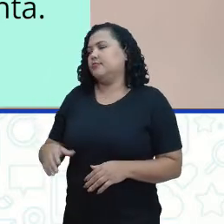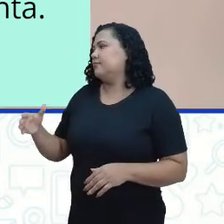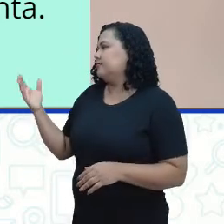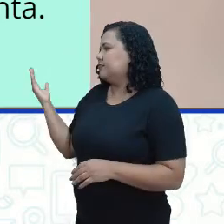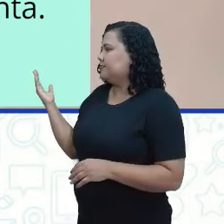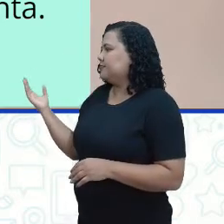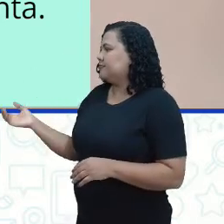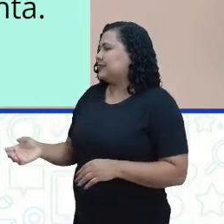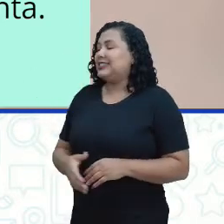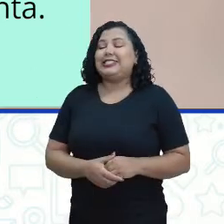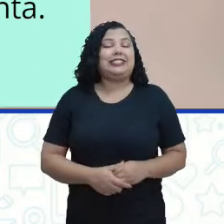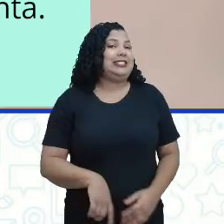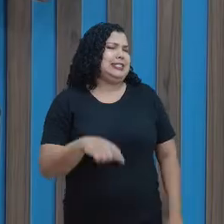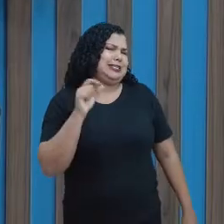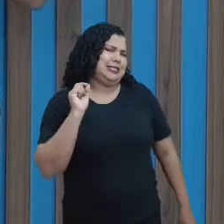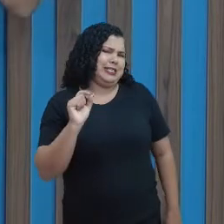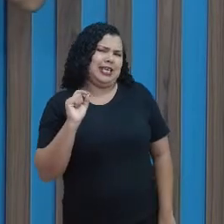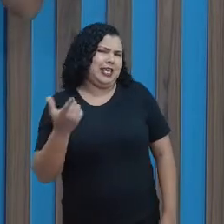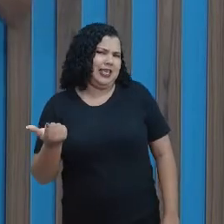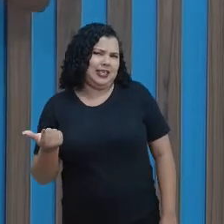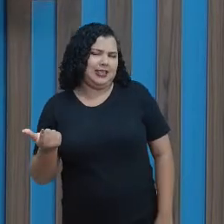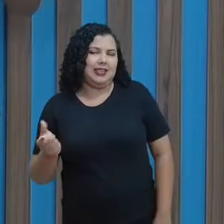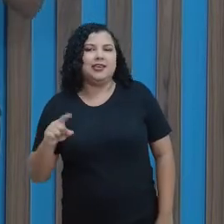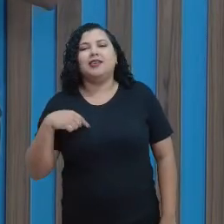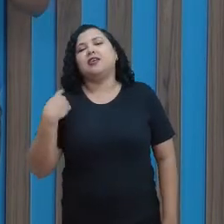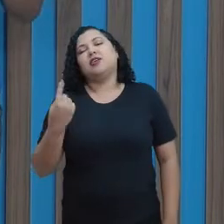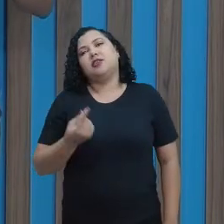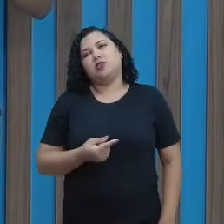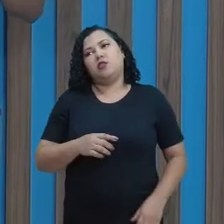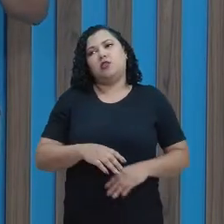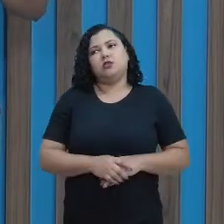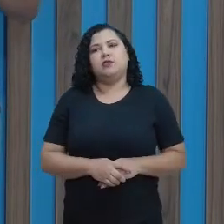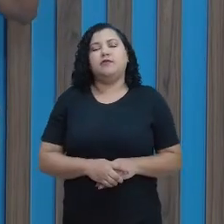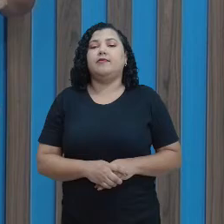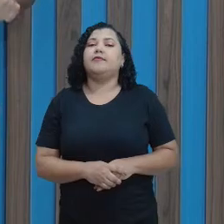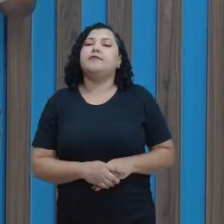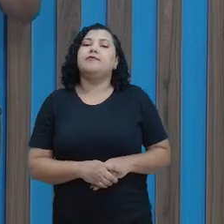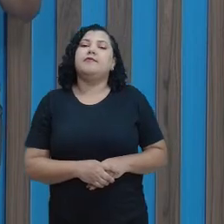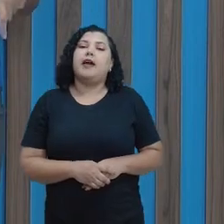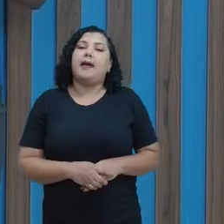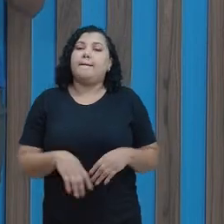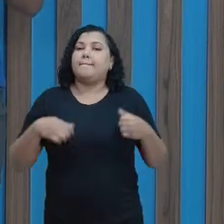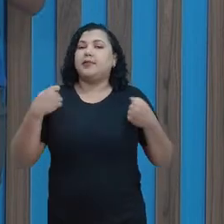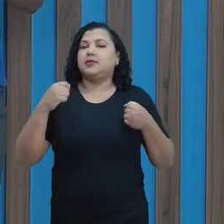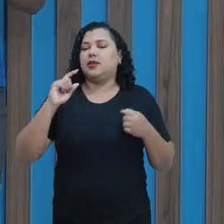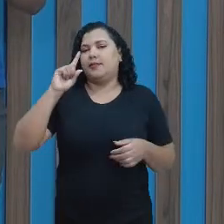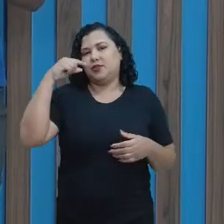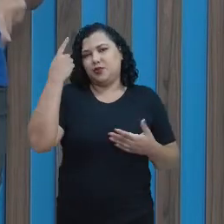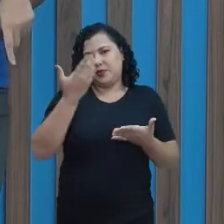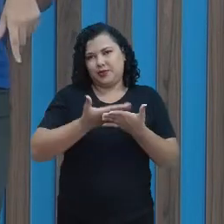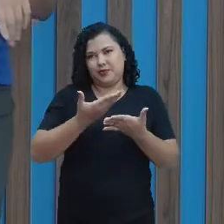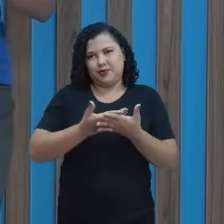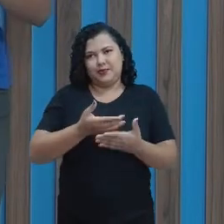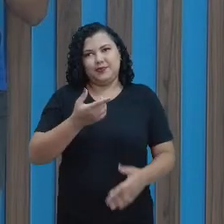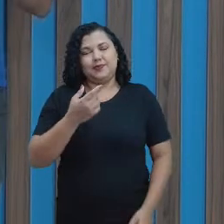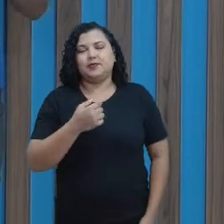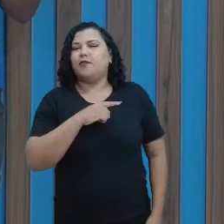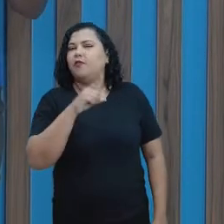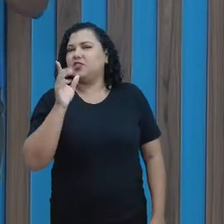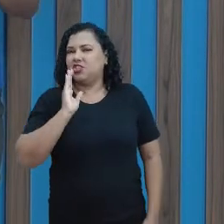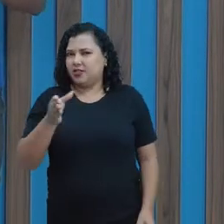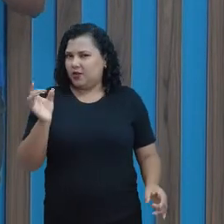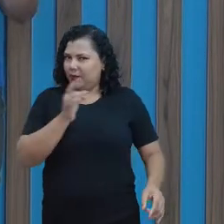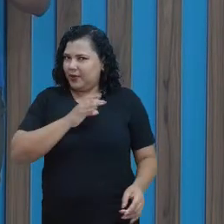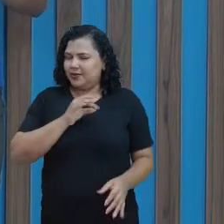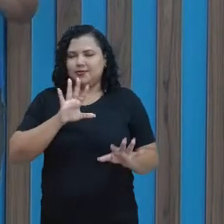pronome relativo que é o que a gente vai precisar para as próximas aulas. Aí vocês já estão com medo,